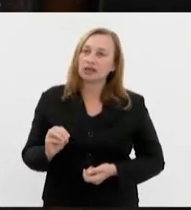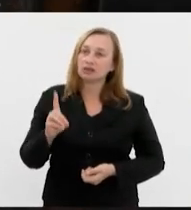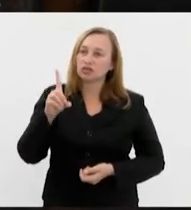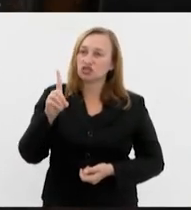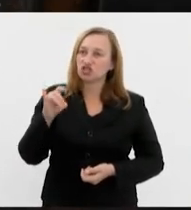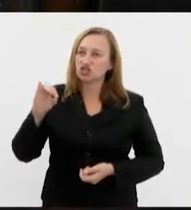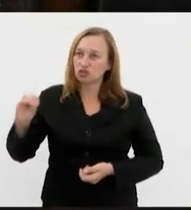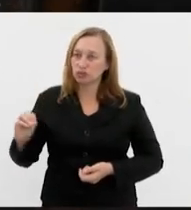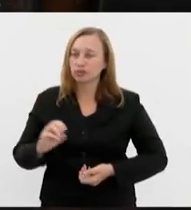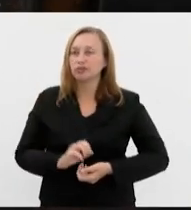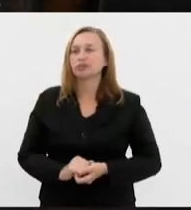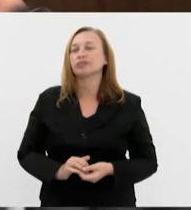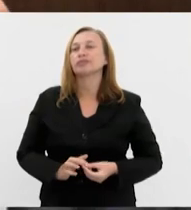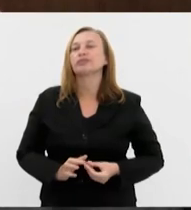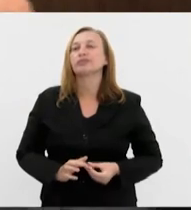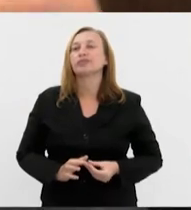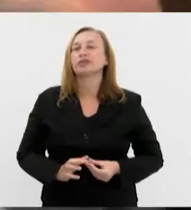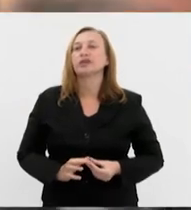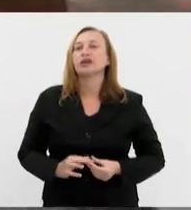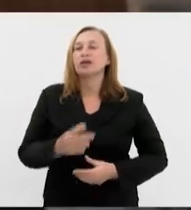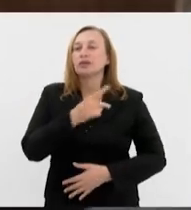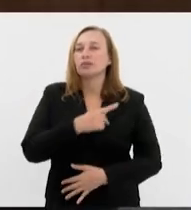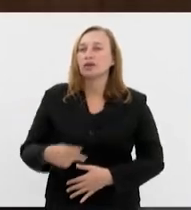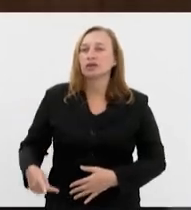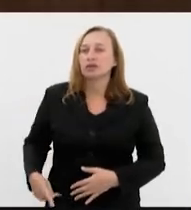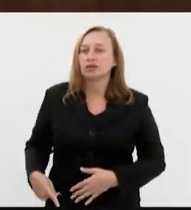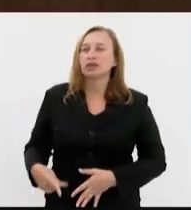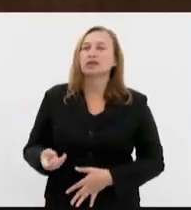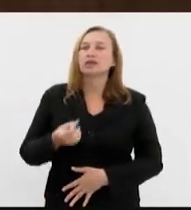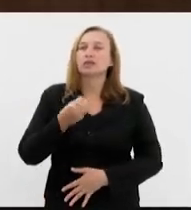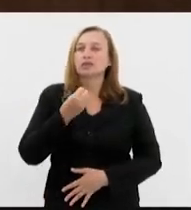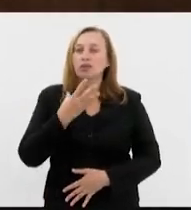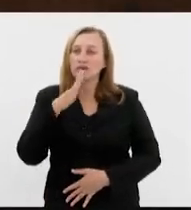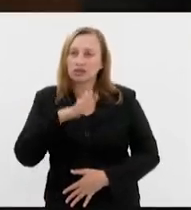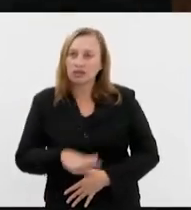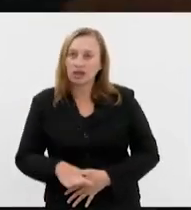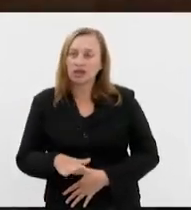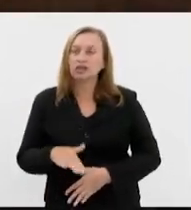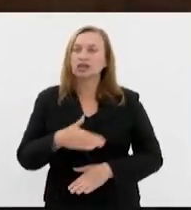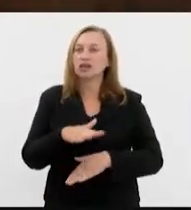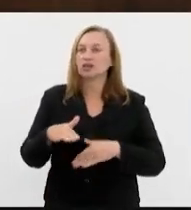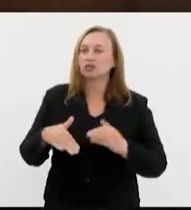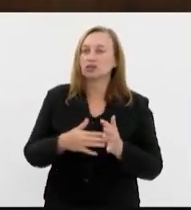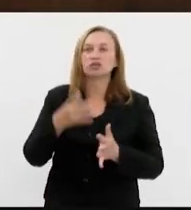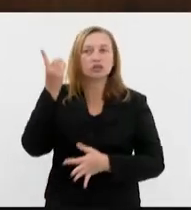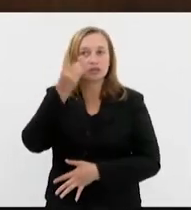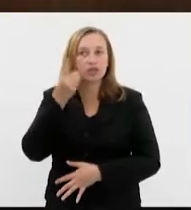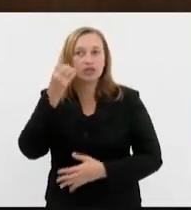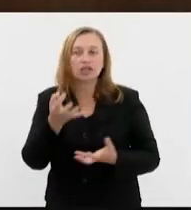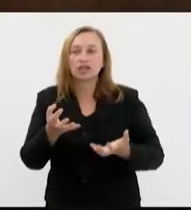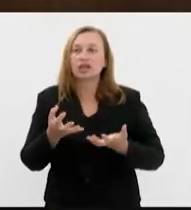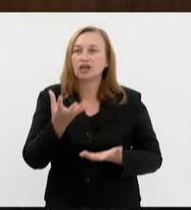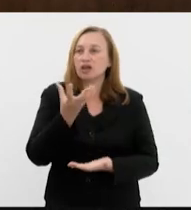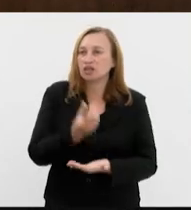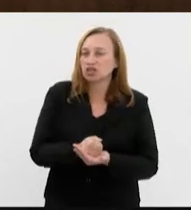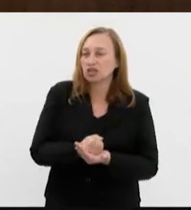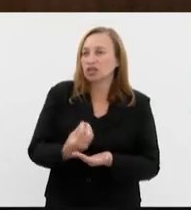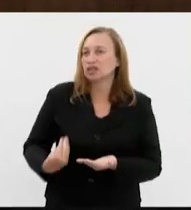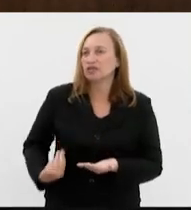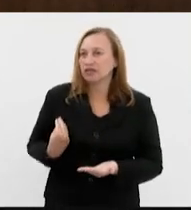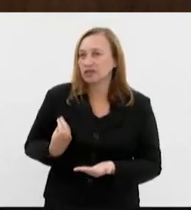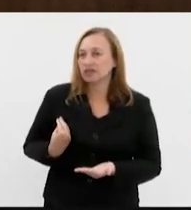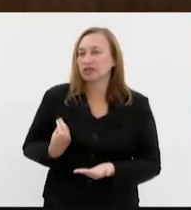Marcelo Dino. Presidente, boa tarde, nobres deputados que nos assistem. Eu quero apenas fazer o registro aqui da